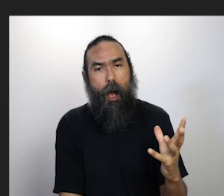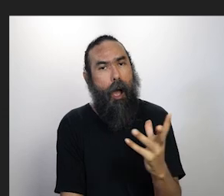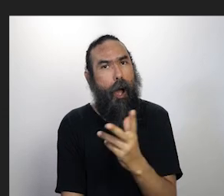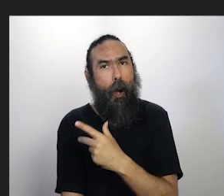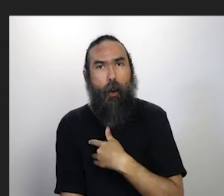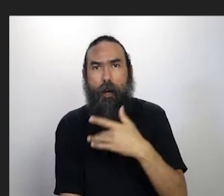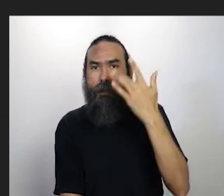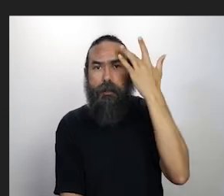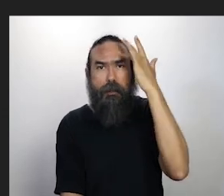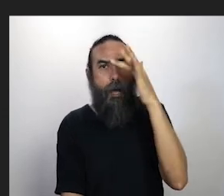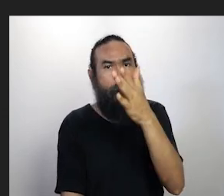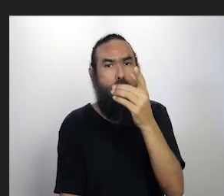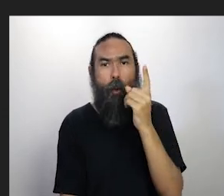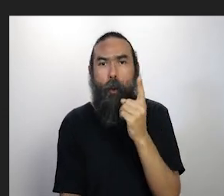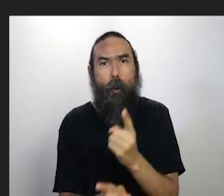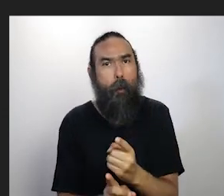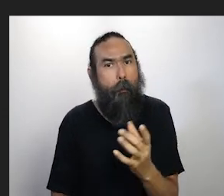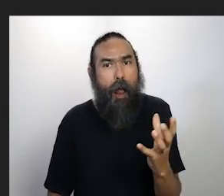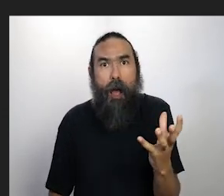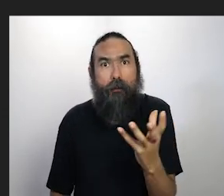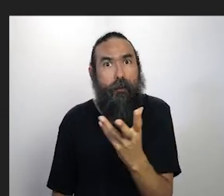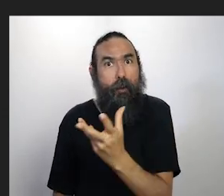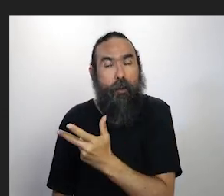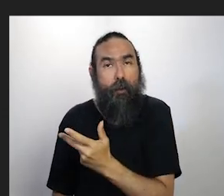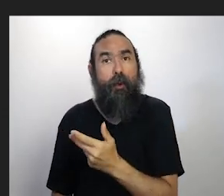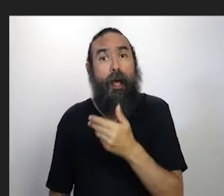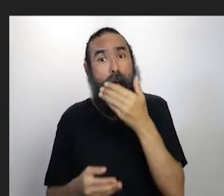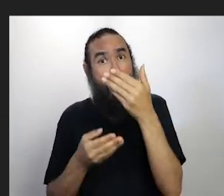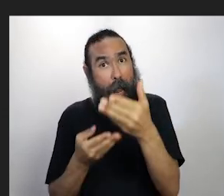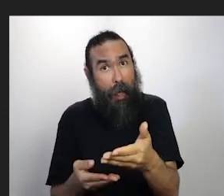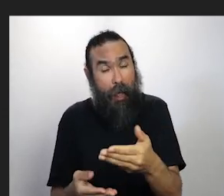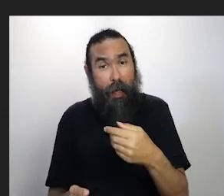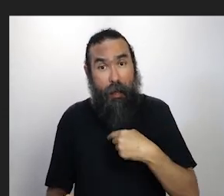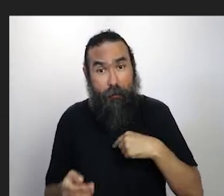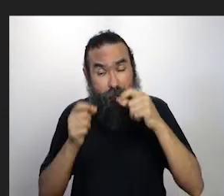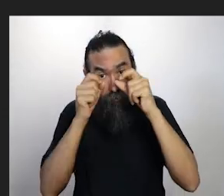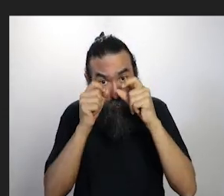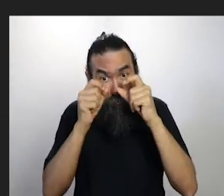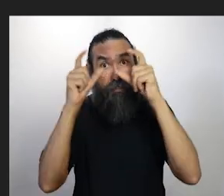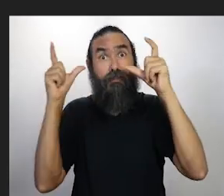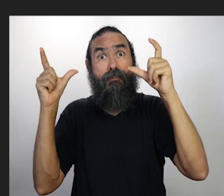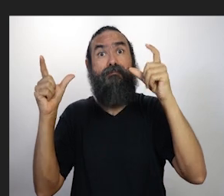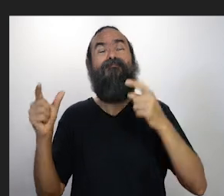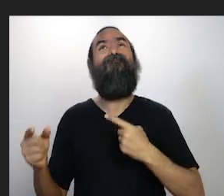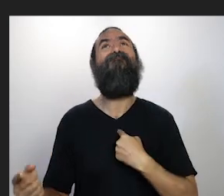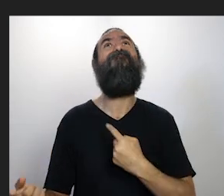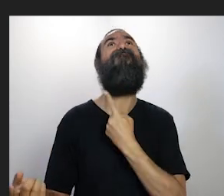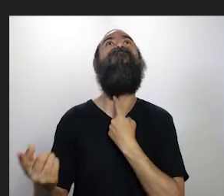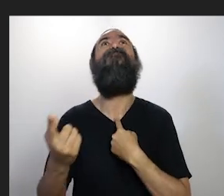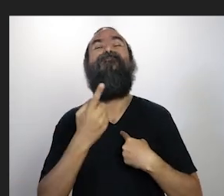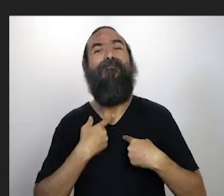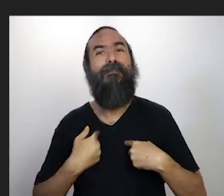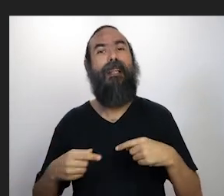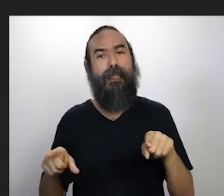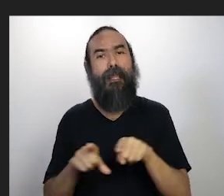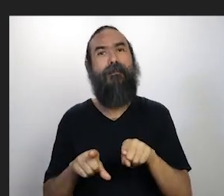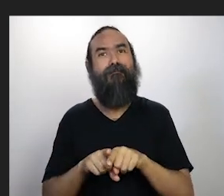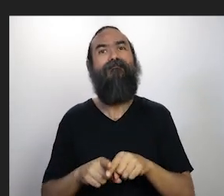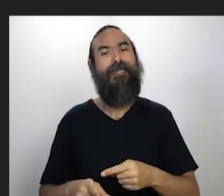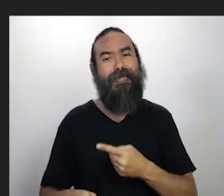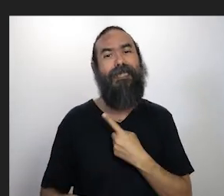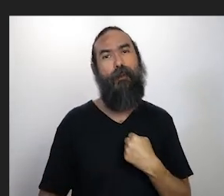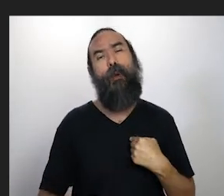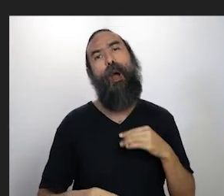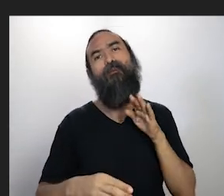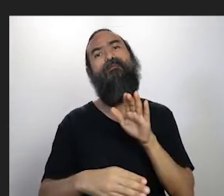assim, em outras experiências. E ali eu senti uma vontade de contribuir de alguma